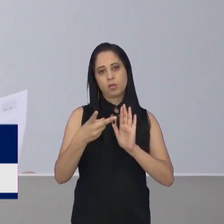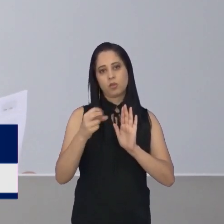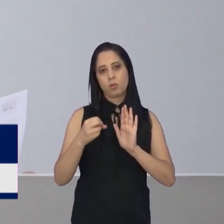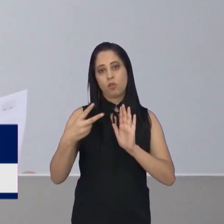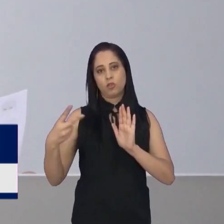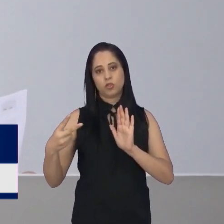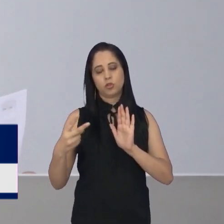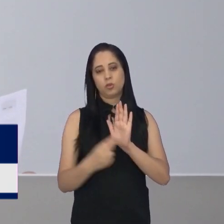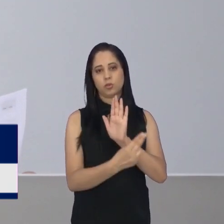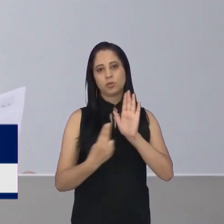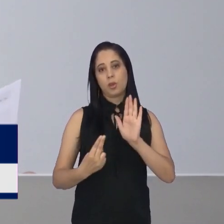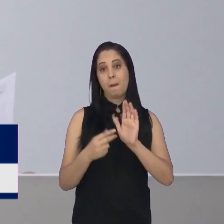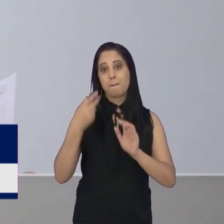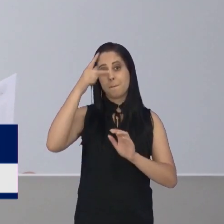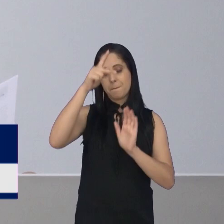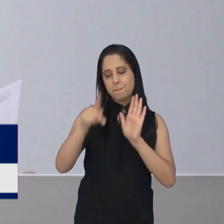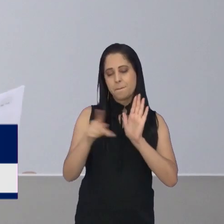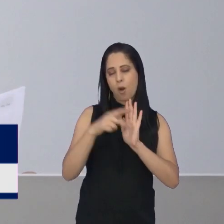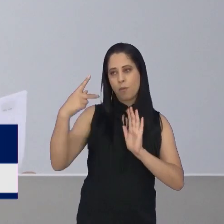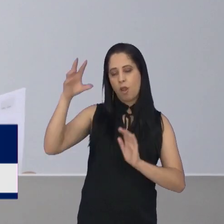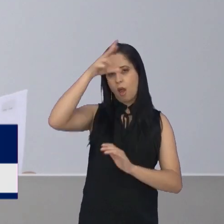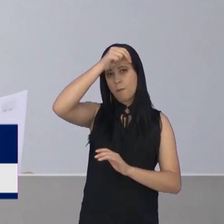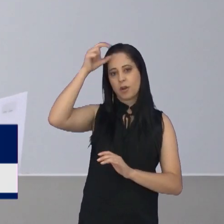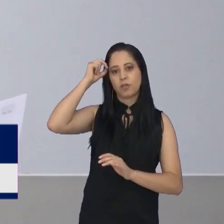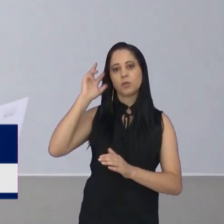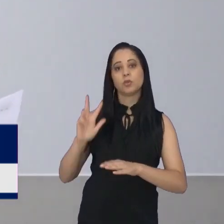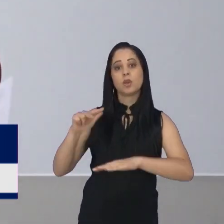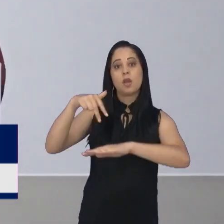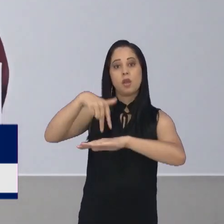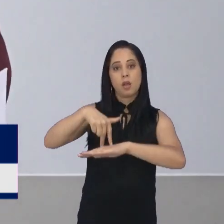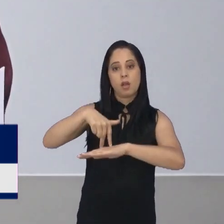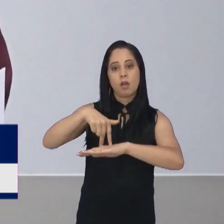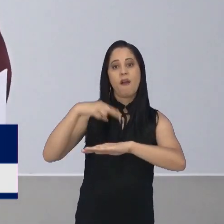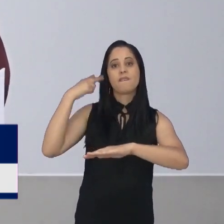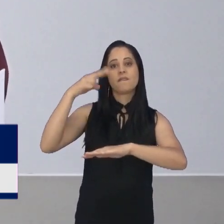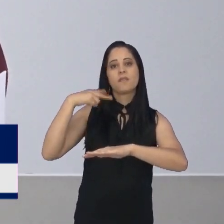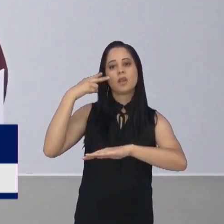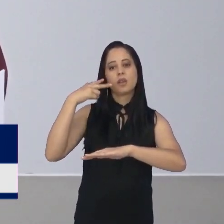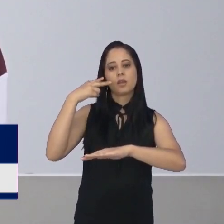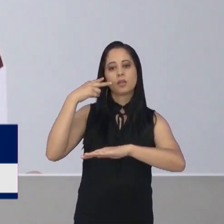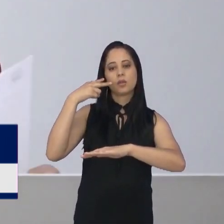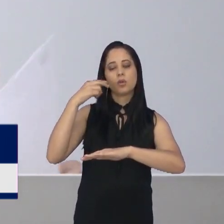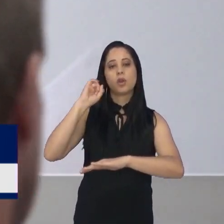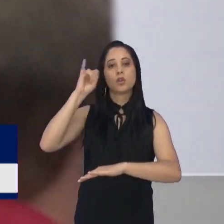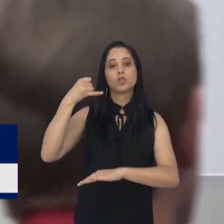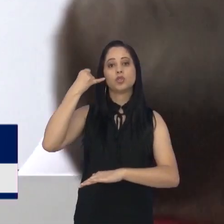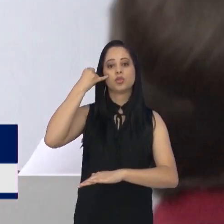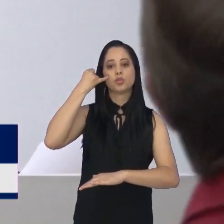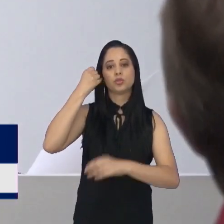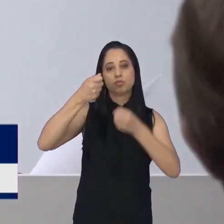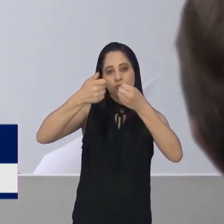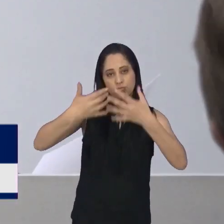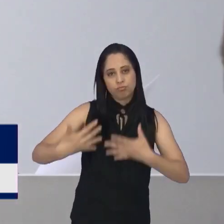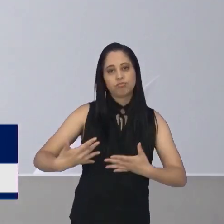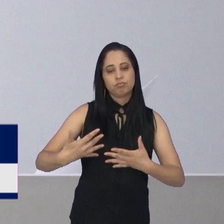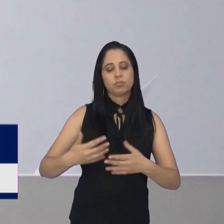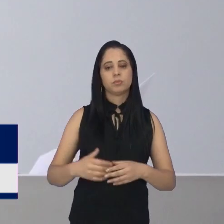353/2022, de autoria do Poder Executivo, escrito para falar no processo a vereadora Juliana